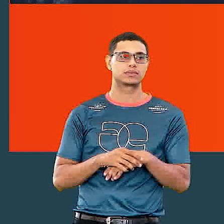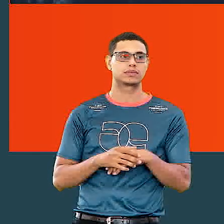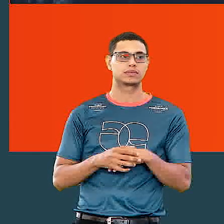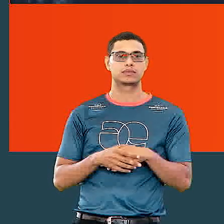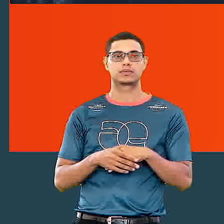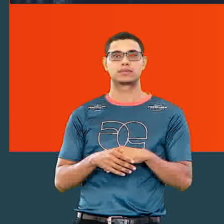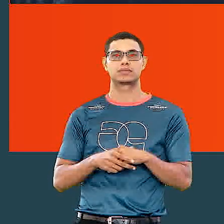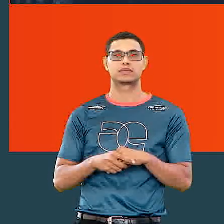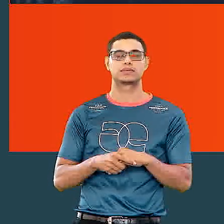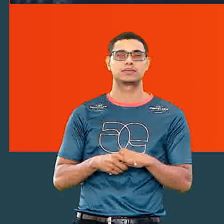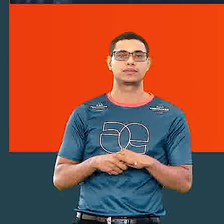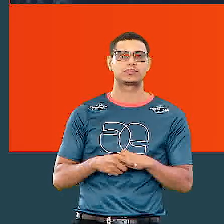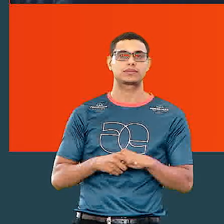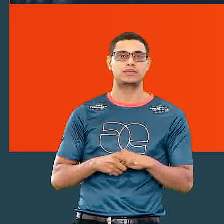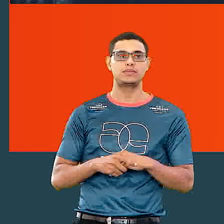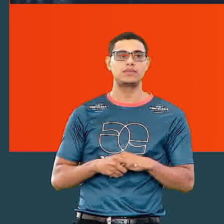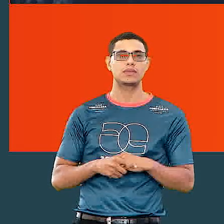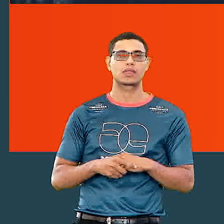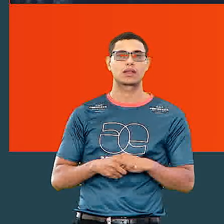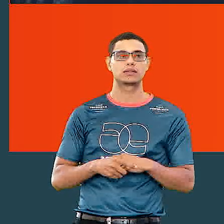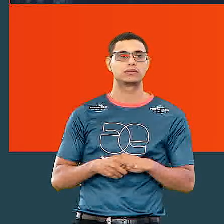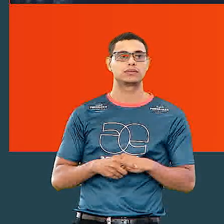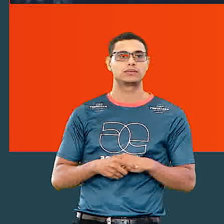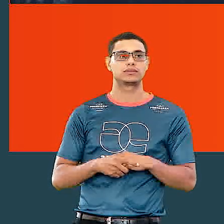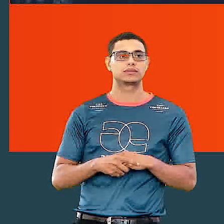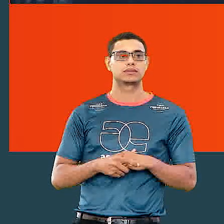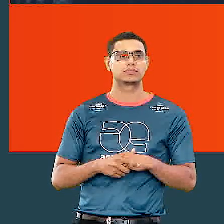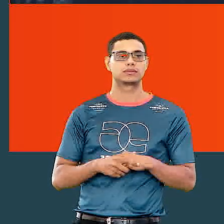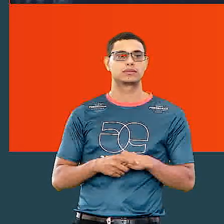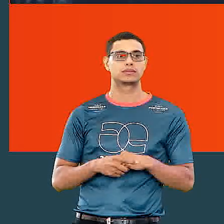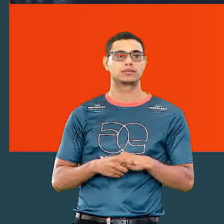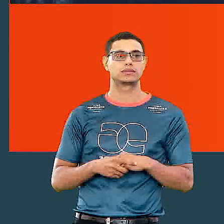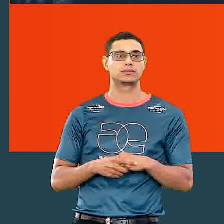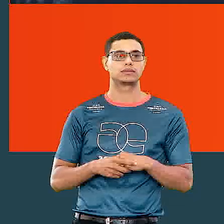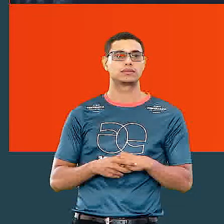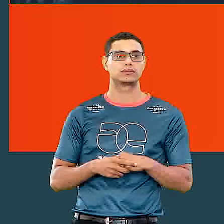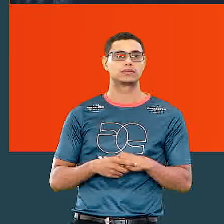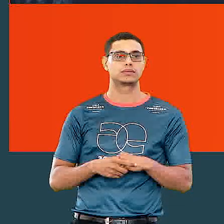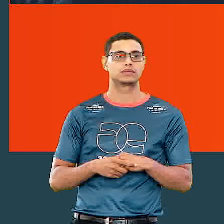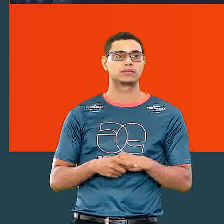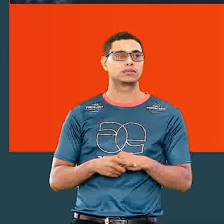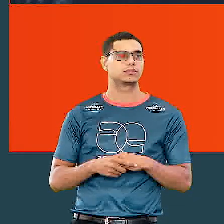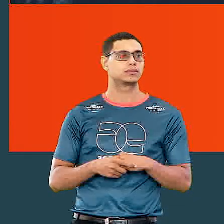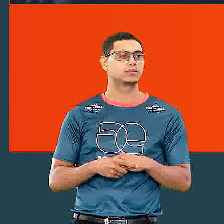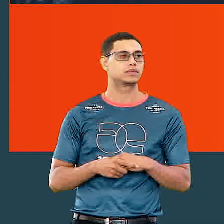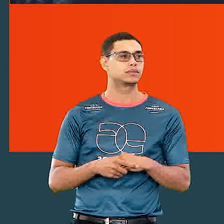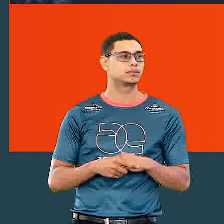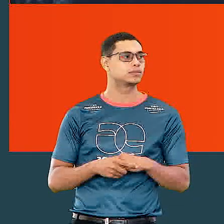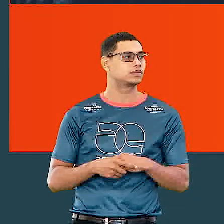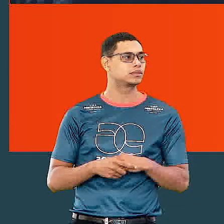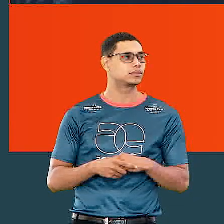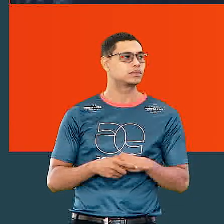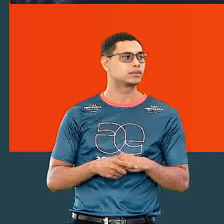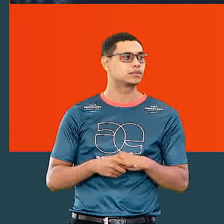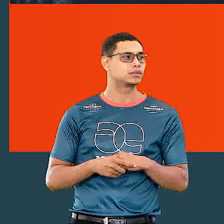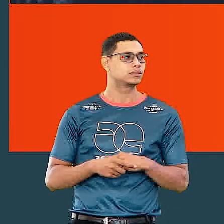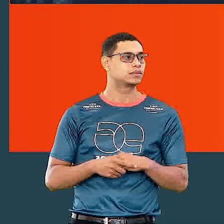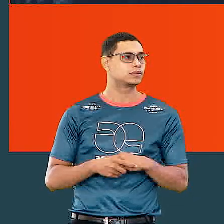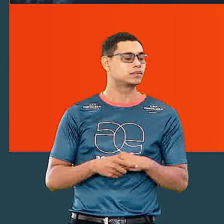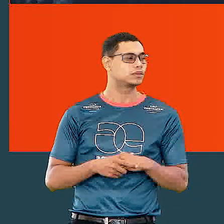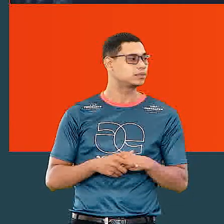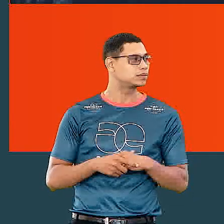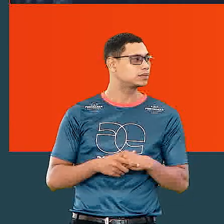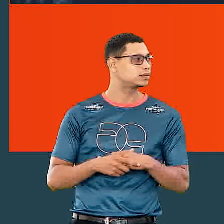estou procurando no teu Duolingo. Jolie, Três Jolie. Muito bonito. Três Jolie. Aí, ó, olha que lindo. Vai.